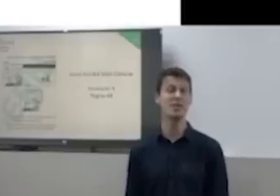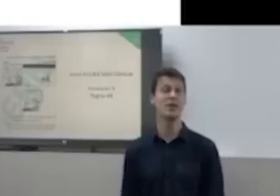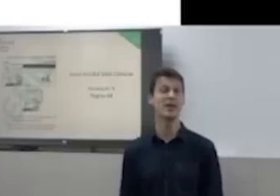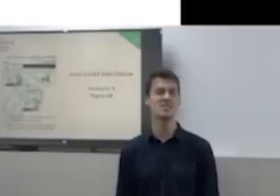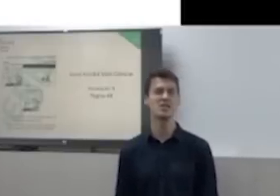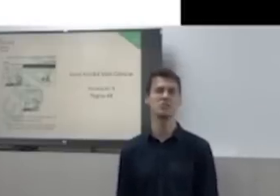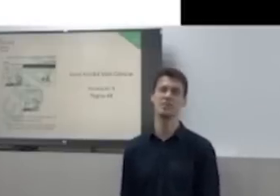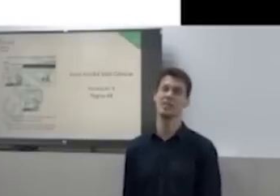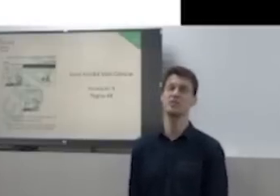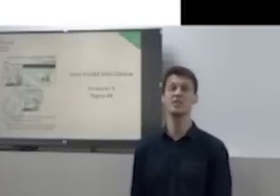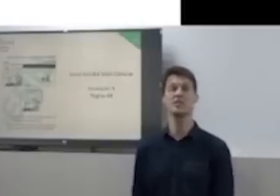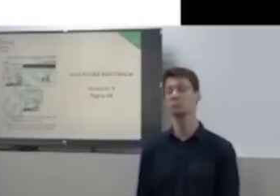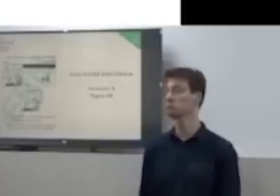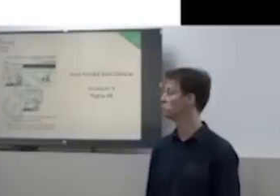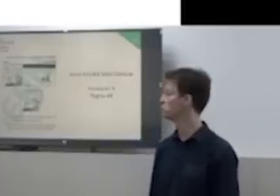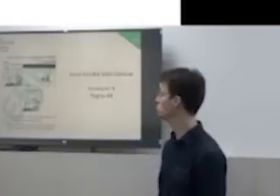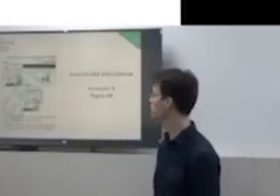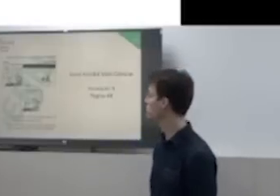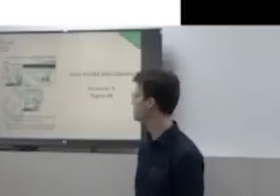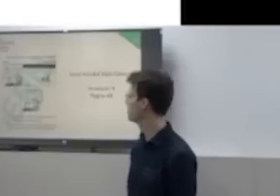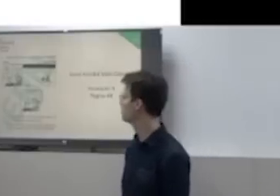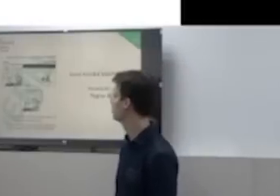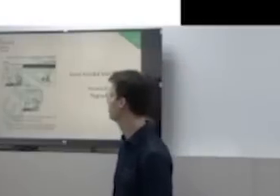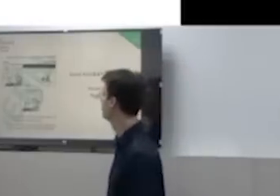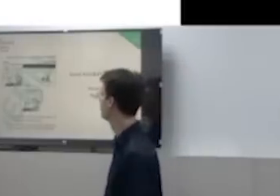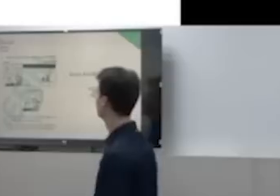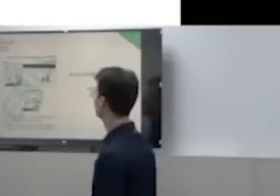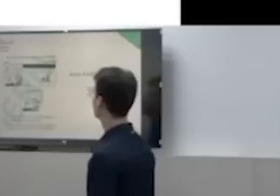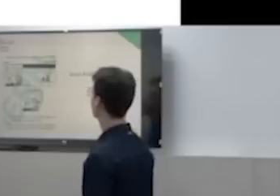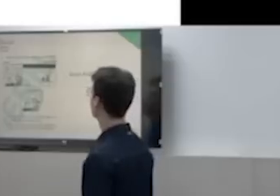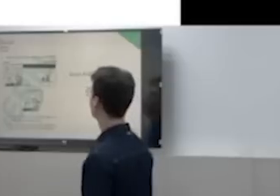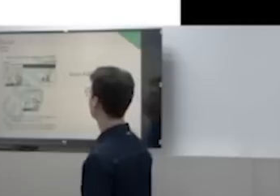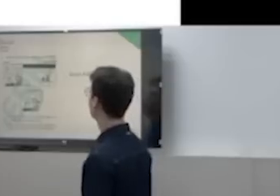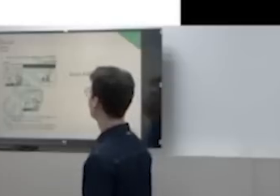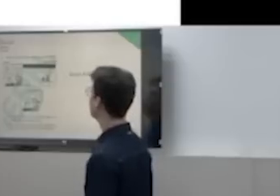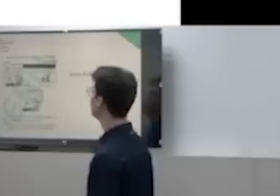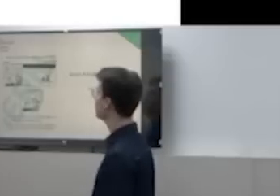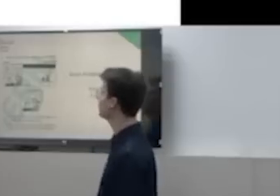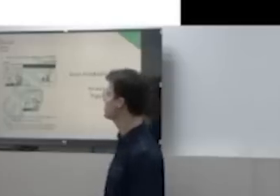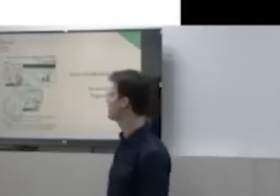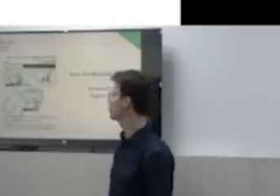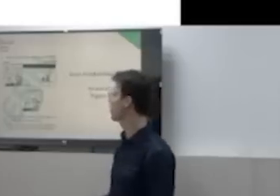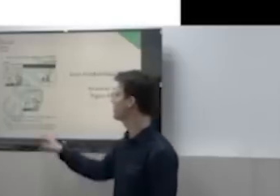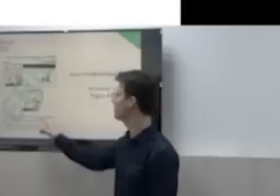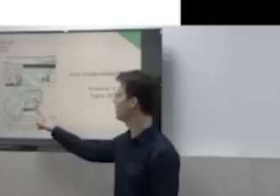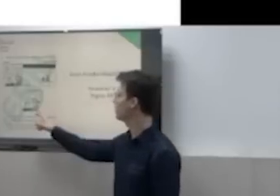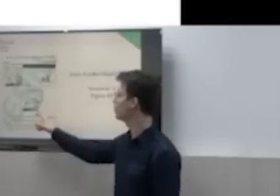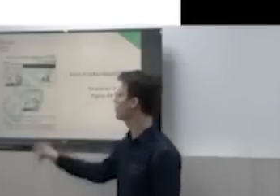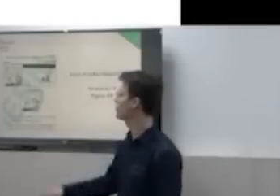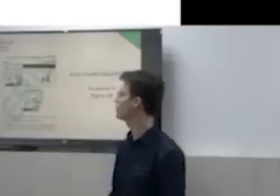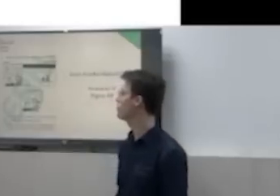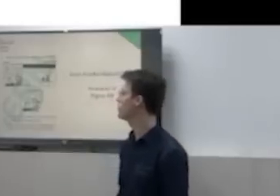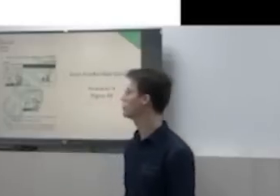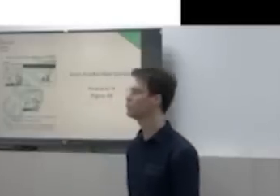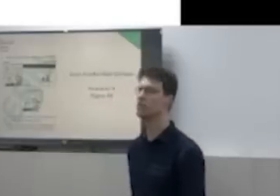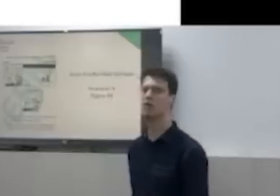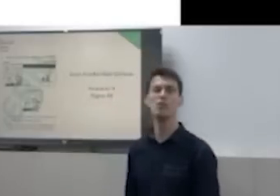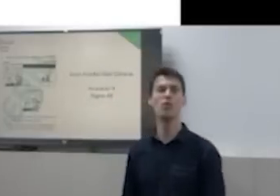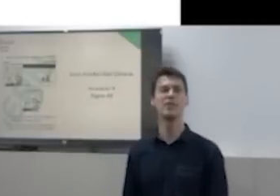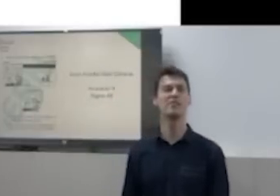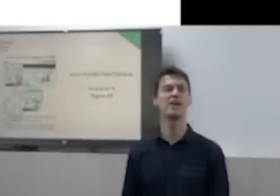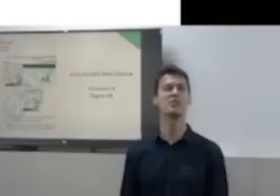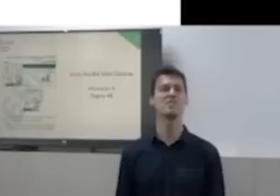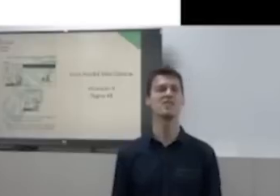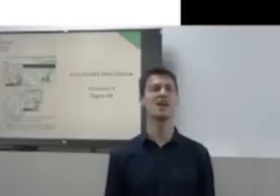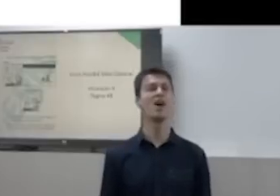quadrinho tem um ponto de interrogação e ele fica pensando. E daí no terceiro quadrinho ele comenta para o